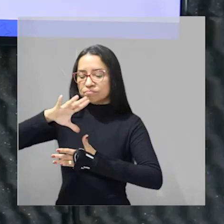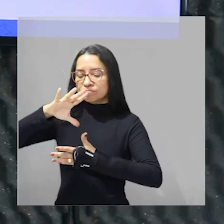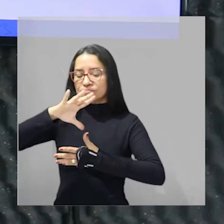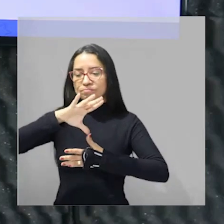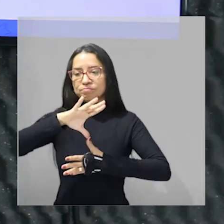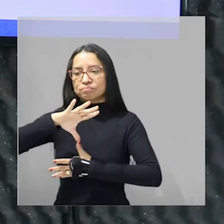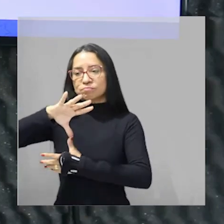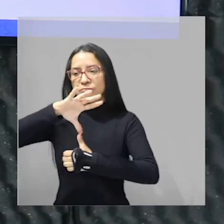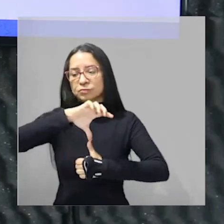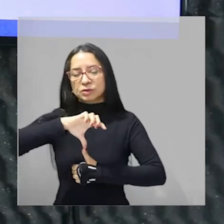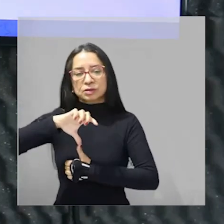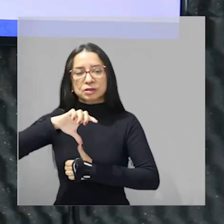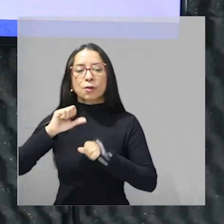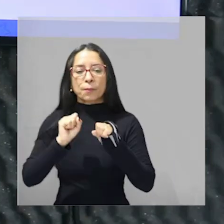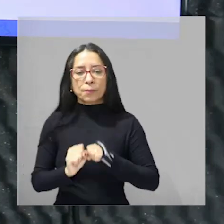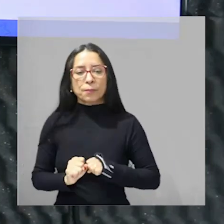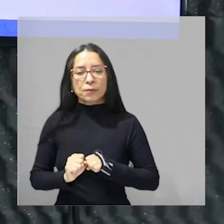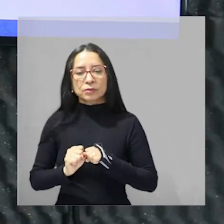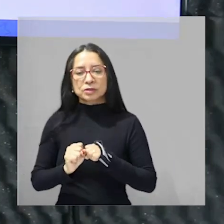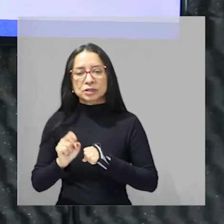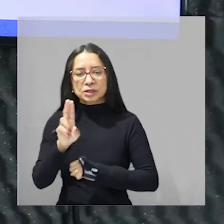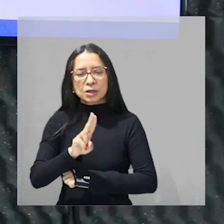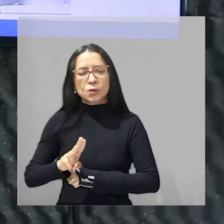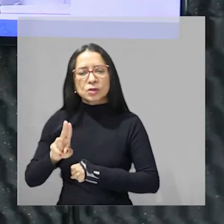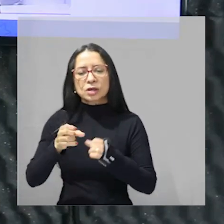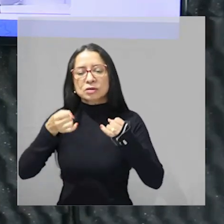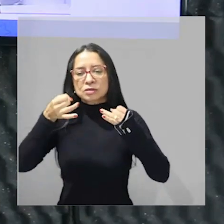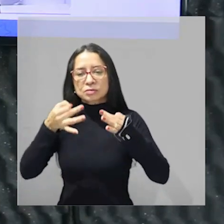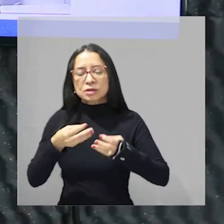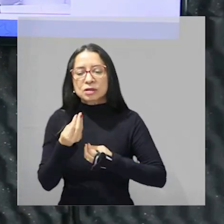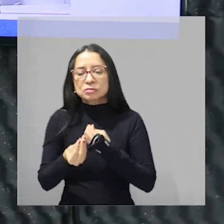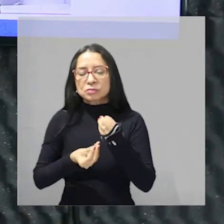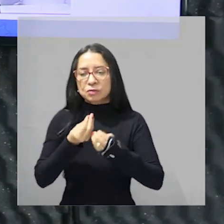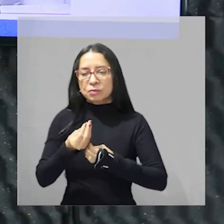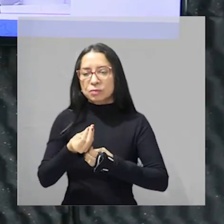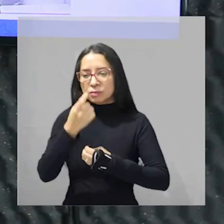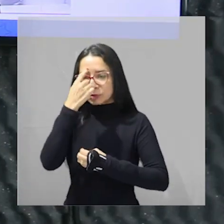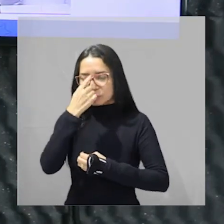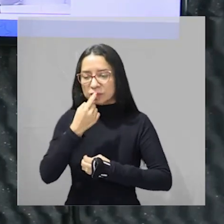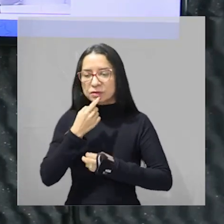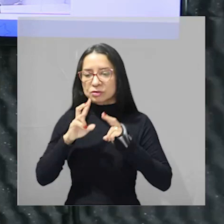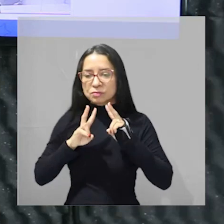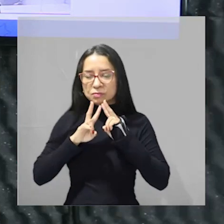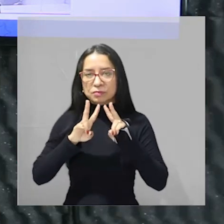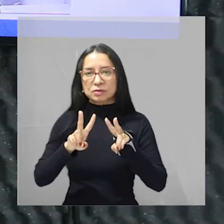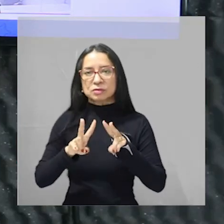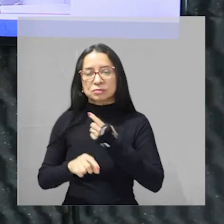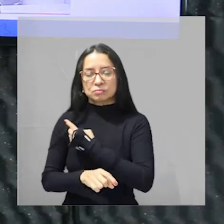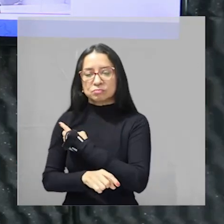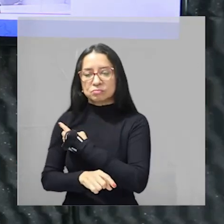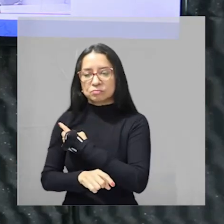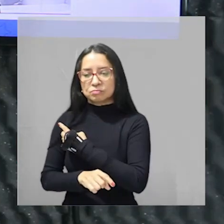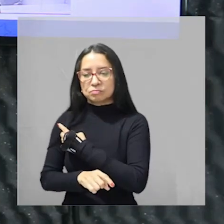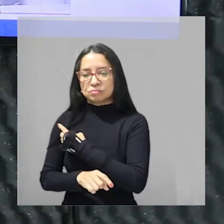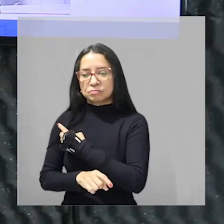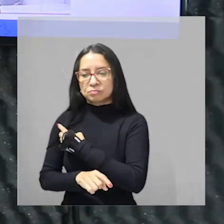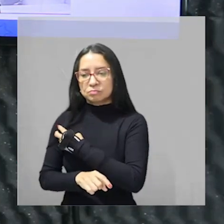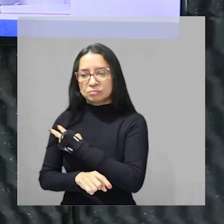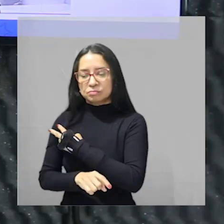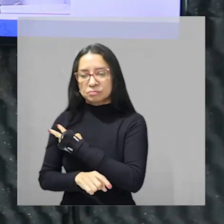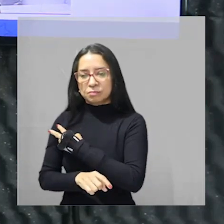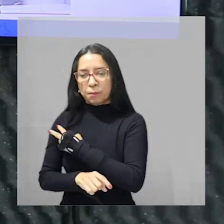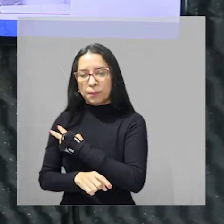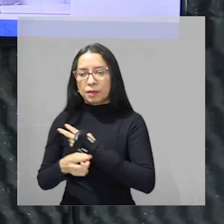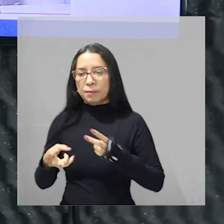ser explicado pelo quê? Vamos lá na imagem, galera, né? Vamos dar uma olhadinha aqui, ó. A gente percebe claramente que são duas figuras duais, né? A